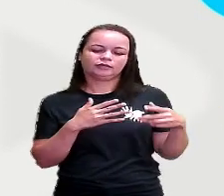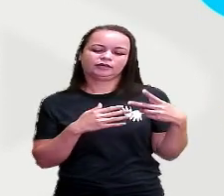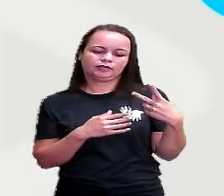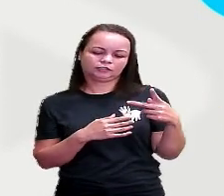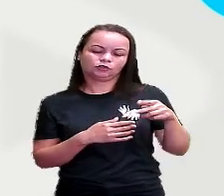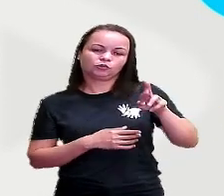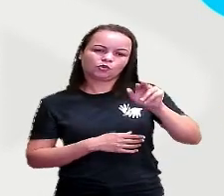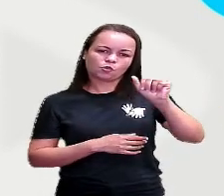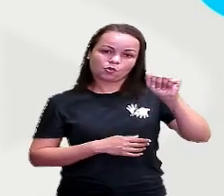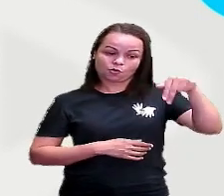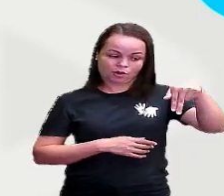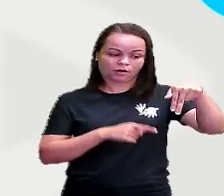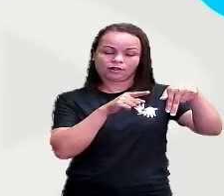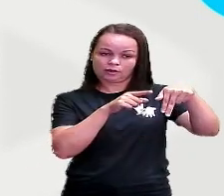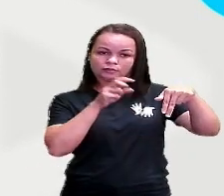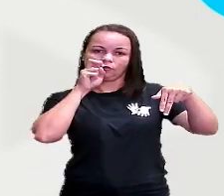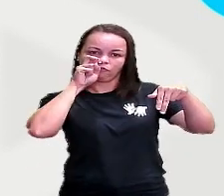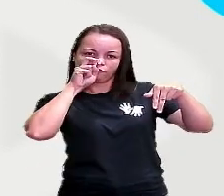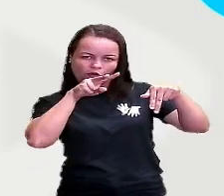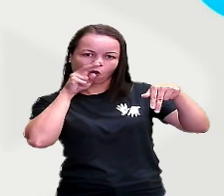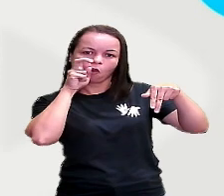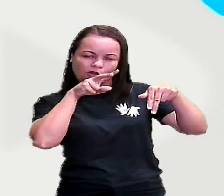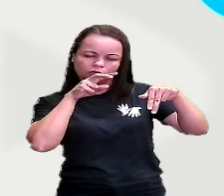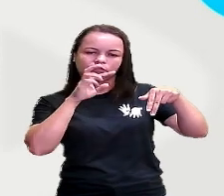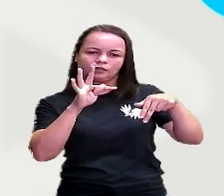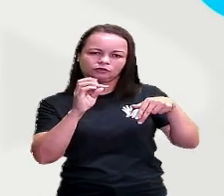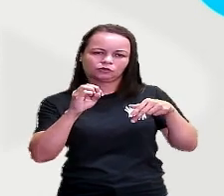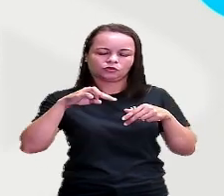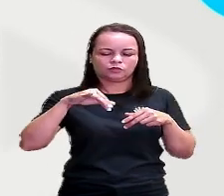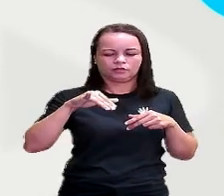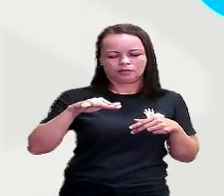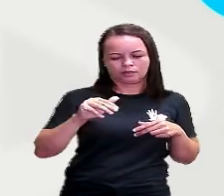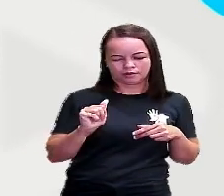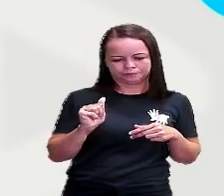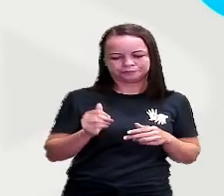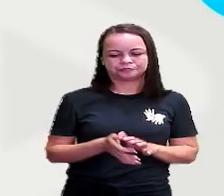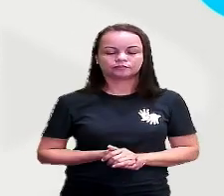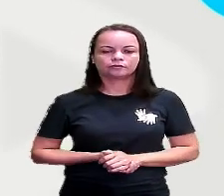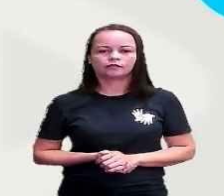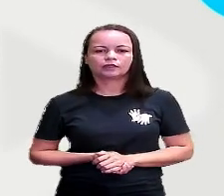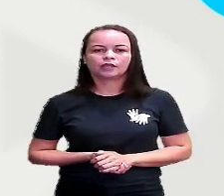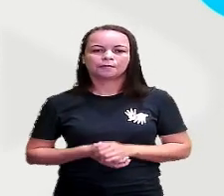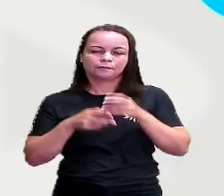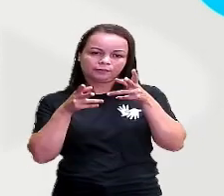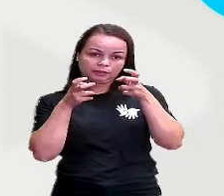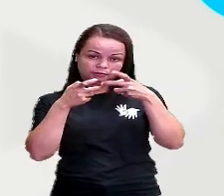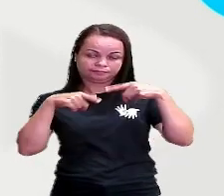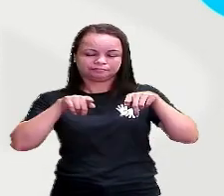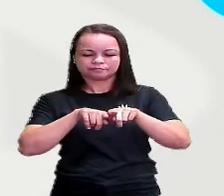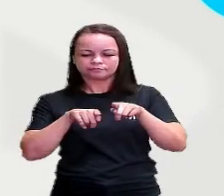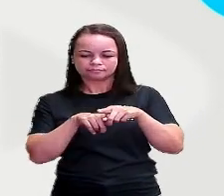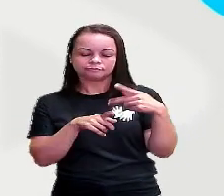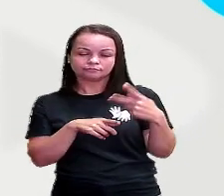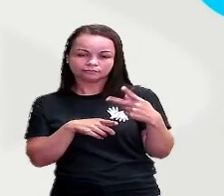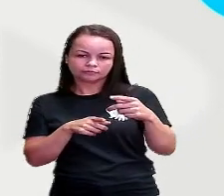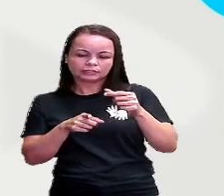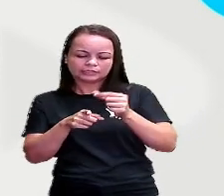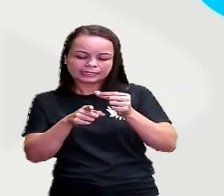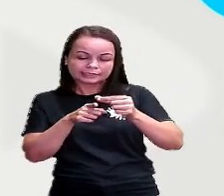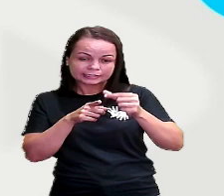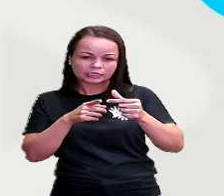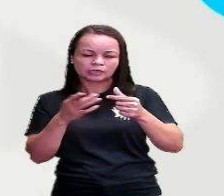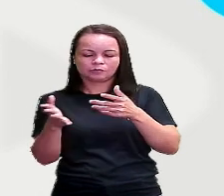rã. Portanto, ela vai ser a sílaba tônica. Percebam também que essa sílaba tônica, ela não tem o